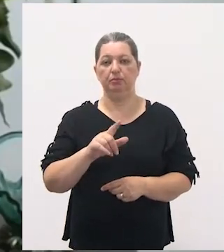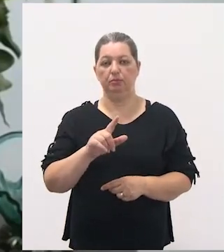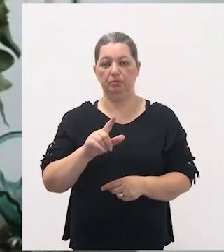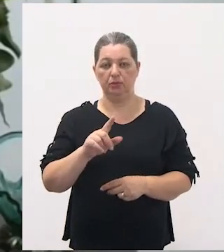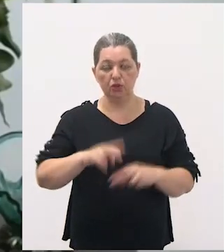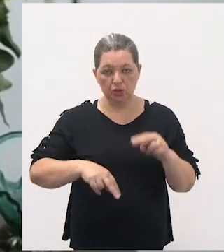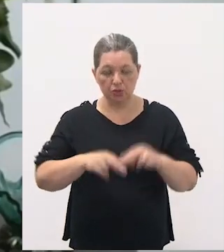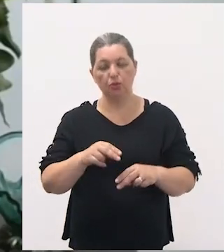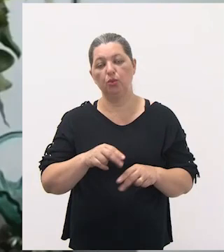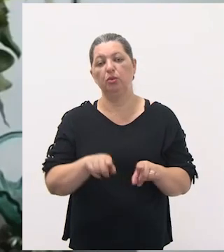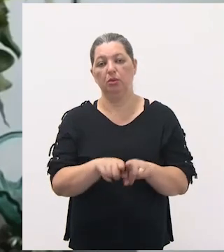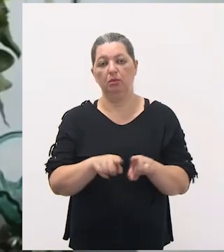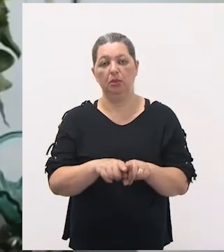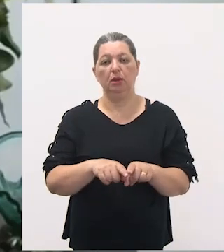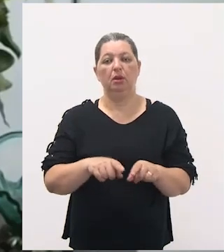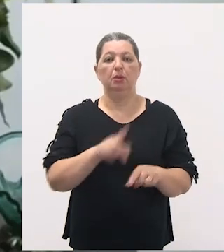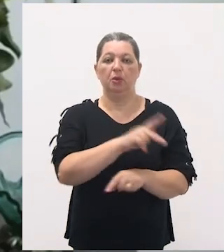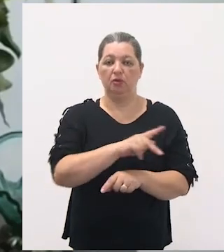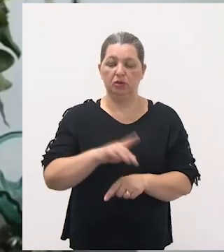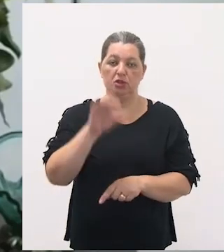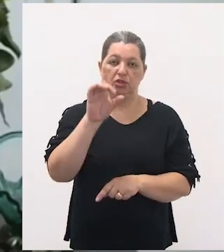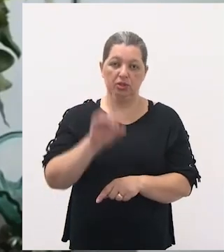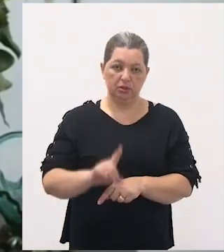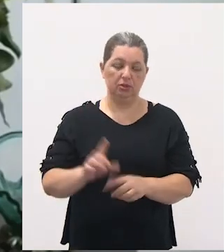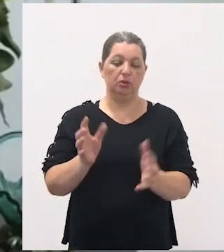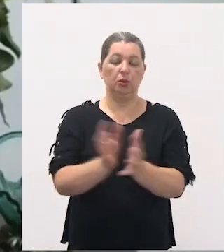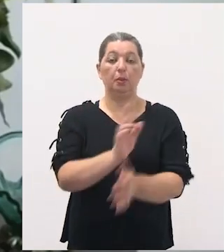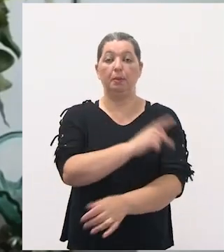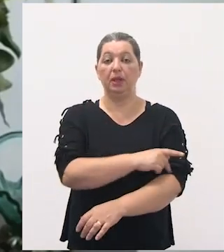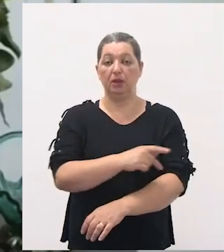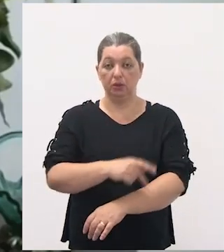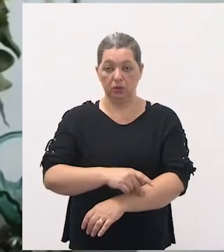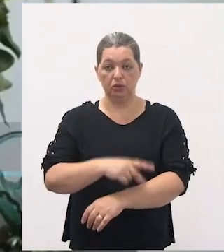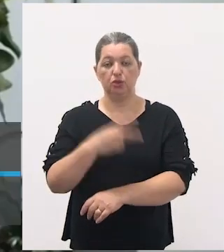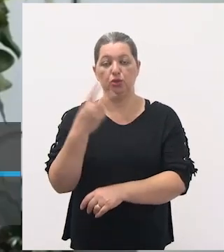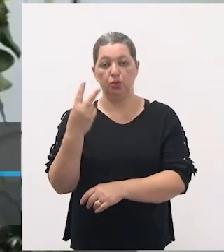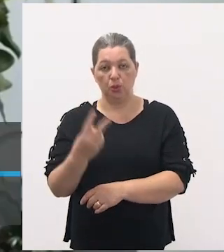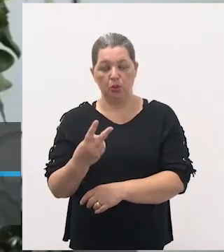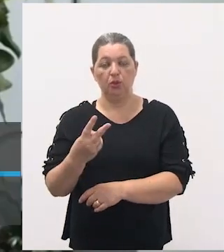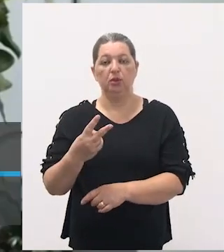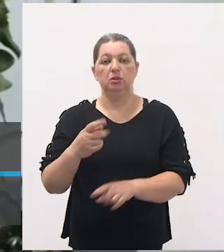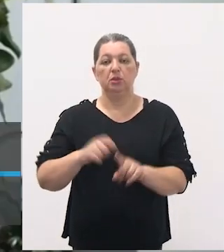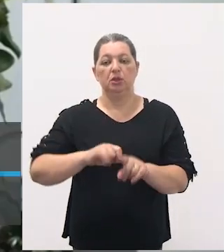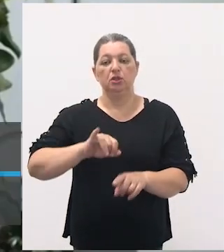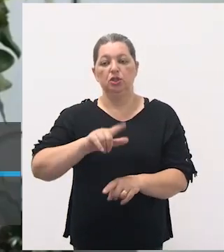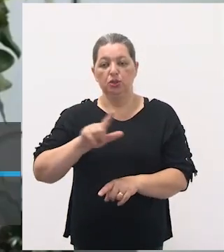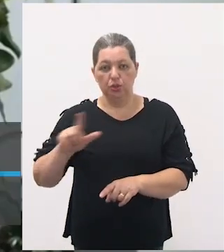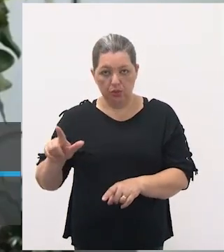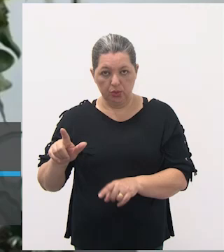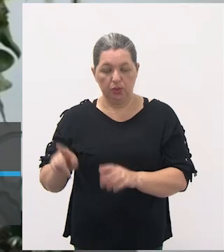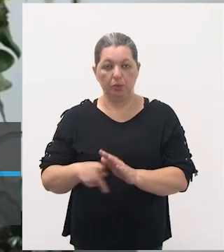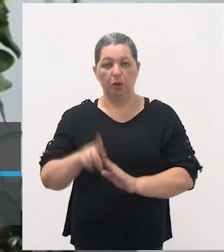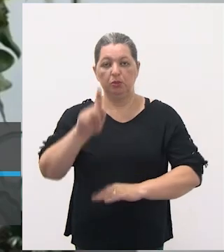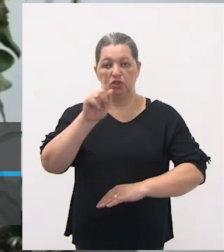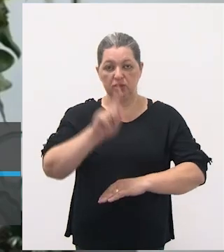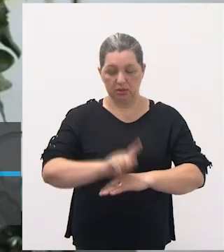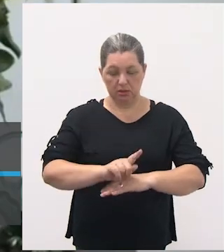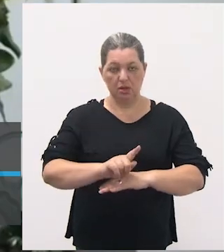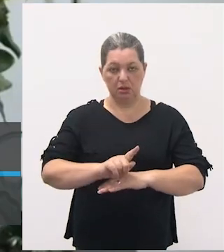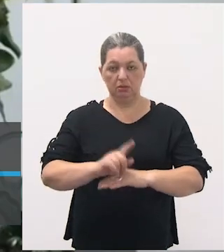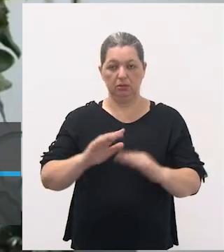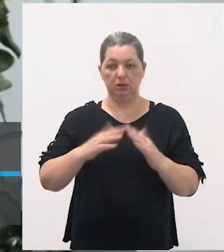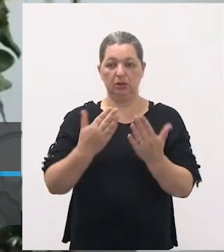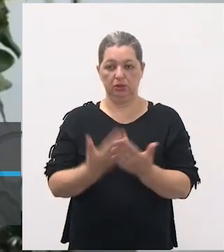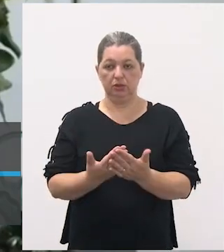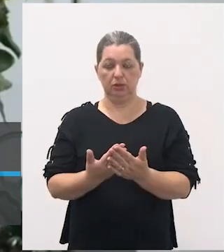supervisores, PCNPs, diretores do núcleo pedagógico. No dia 2 de julho, foi para a gestão da escola. E